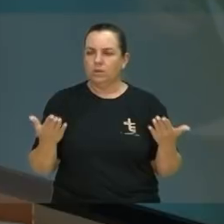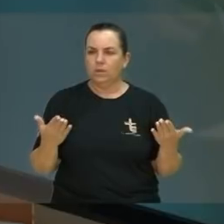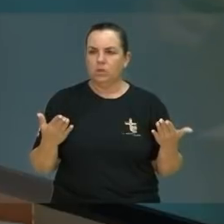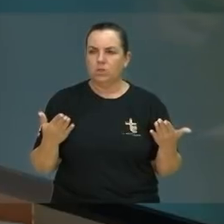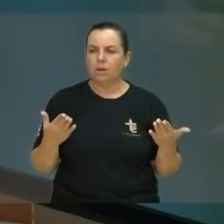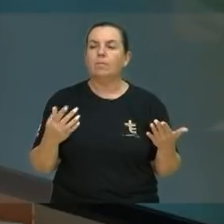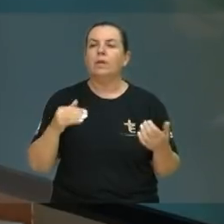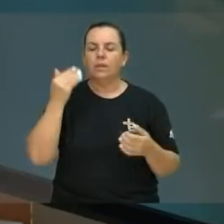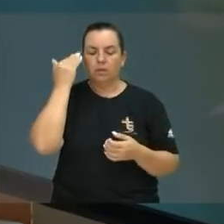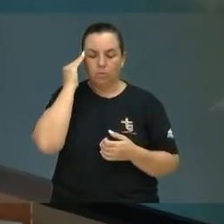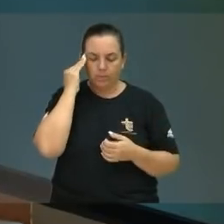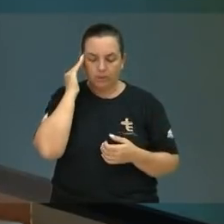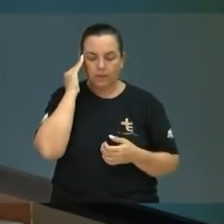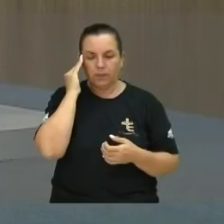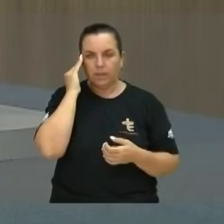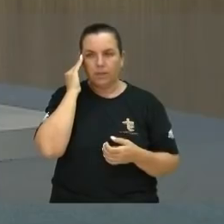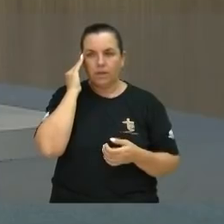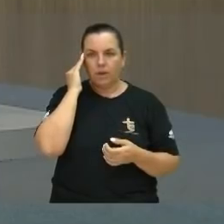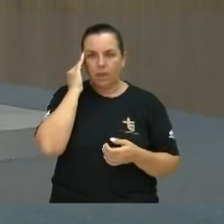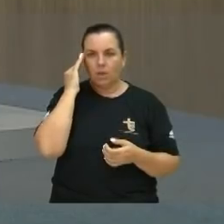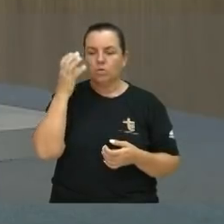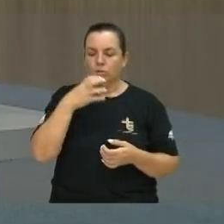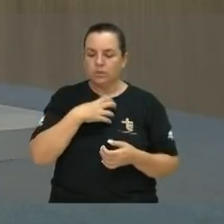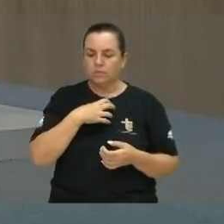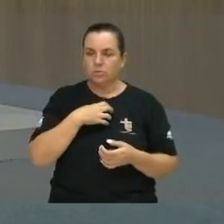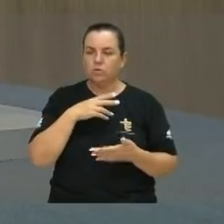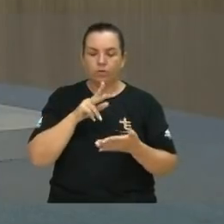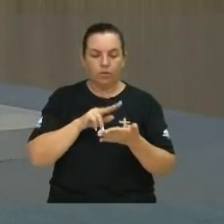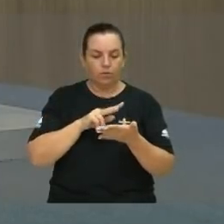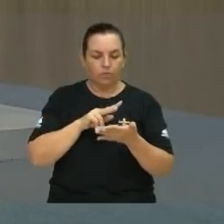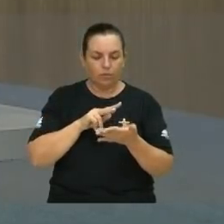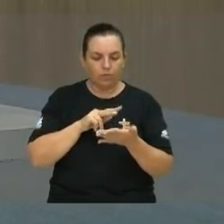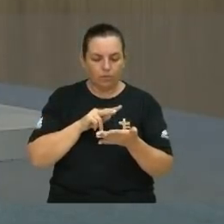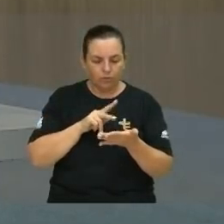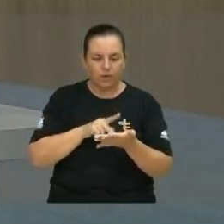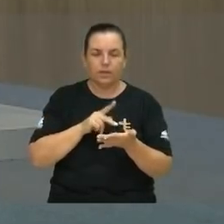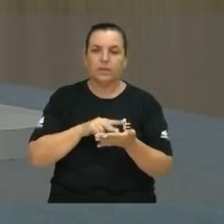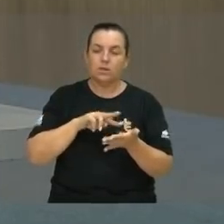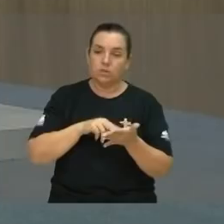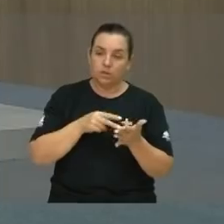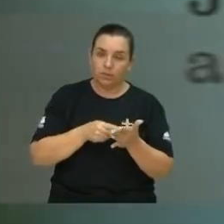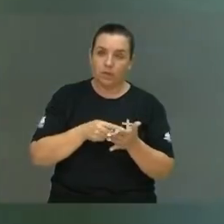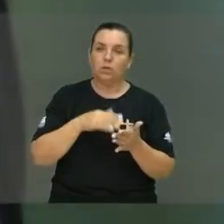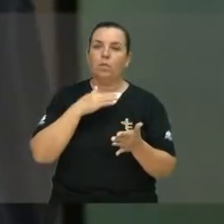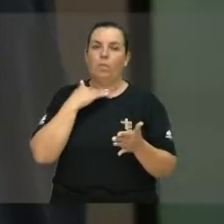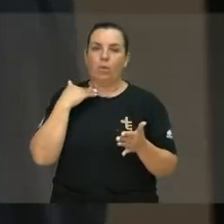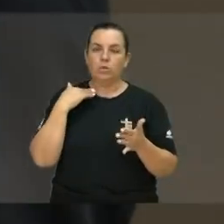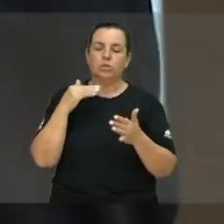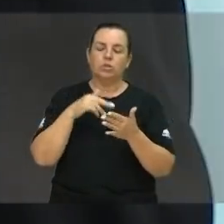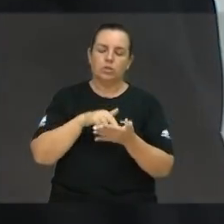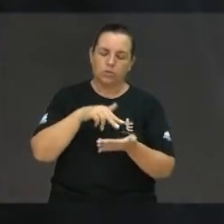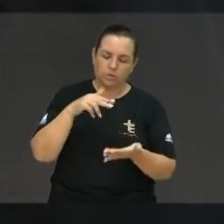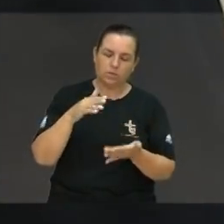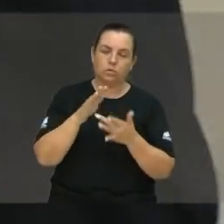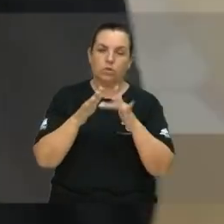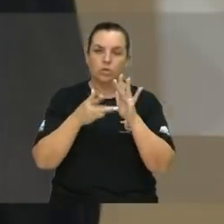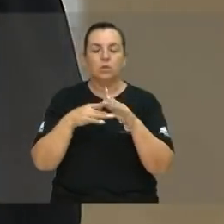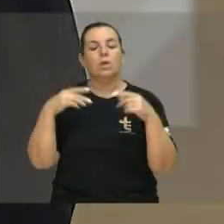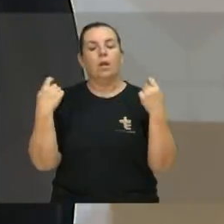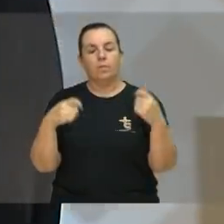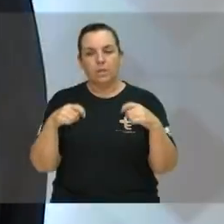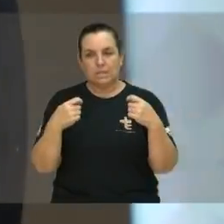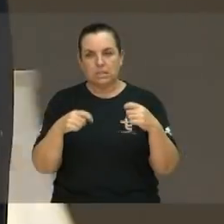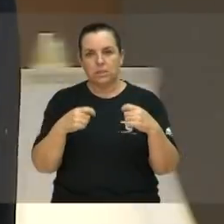para compreender o sentido da paixão morte e ressurreição de jesus é